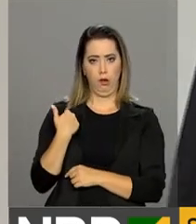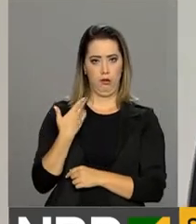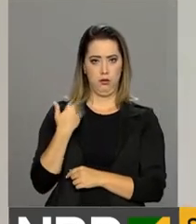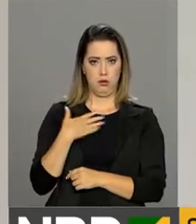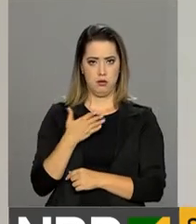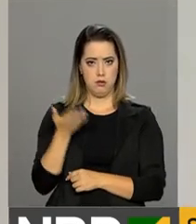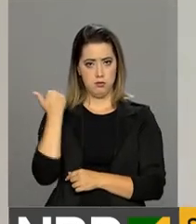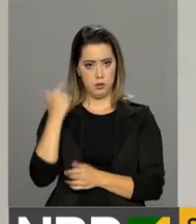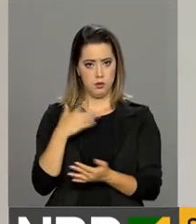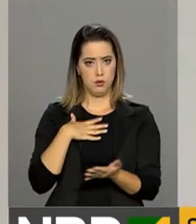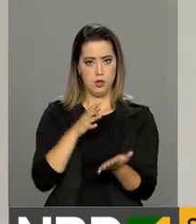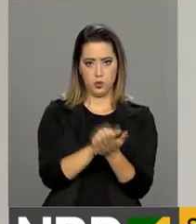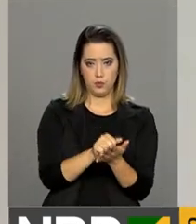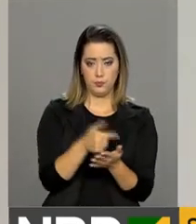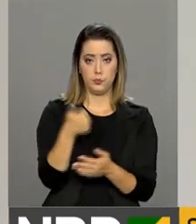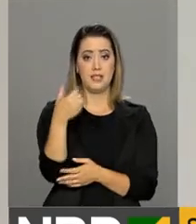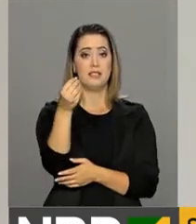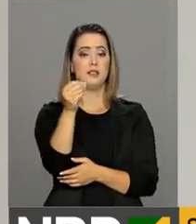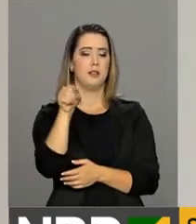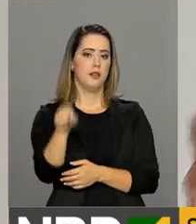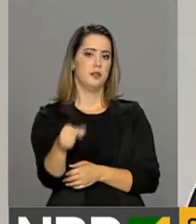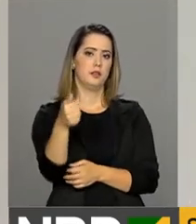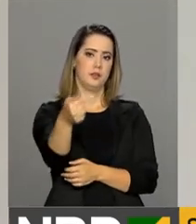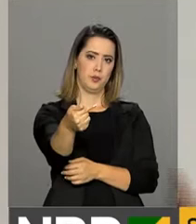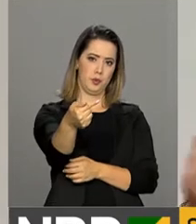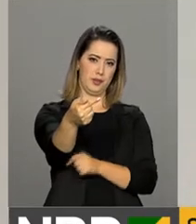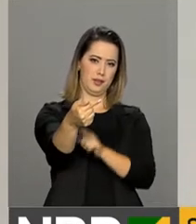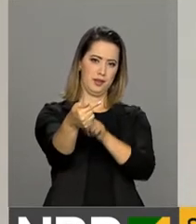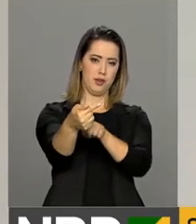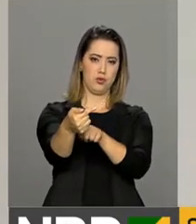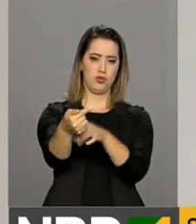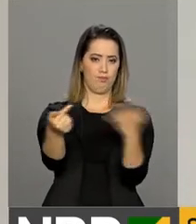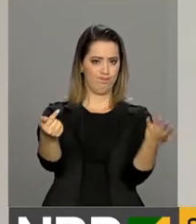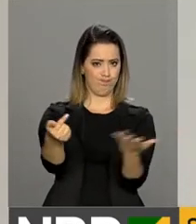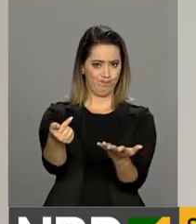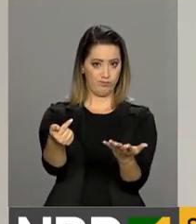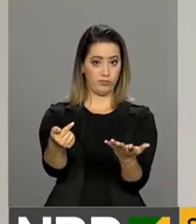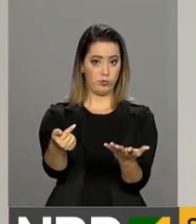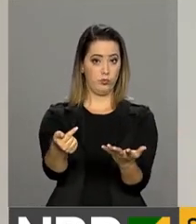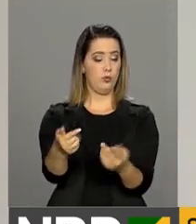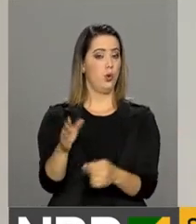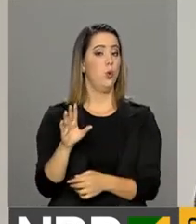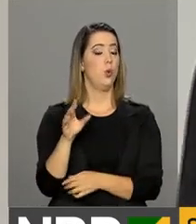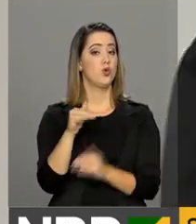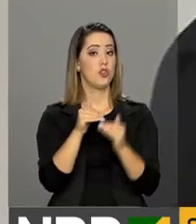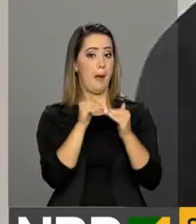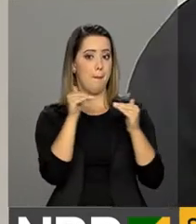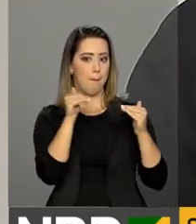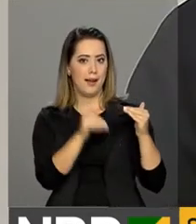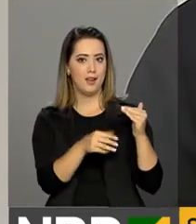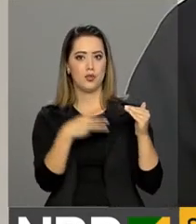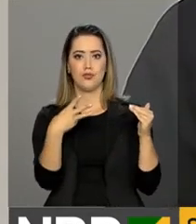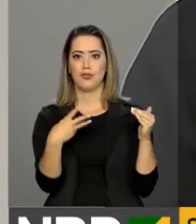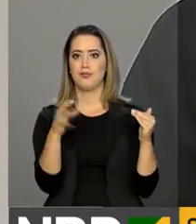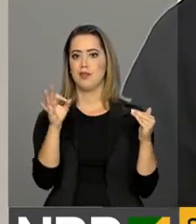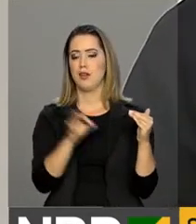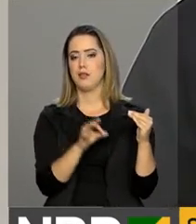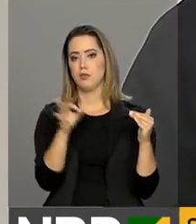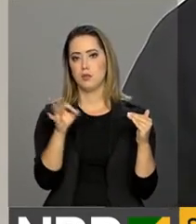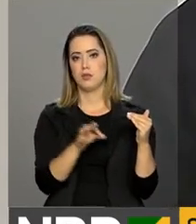10 pontos e tenta hoje a inflação está a menos de 3% está antes de falar do rio de janeiro